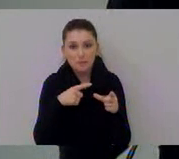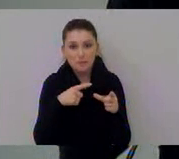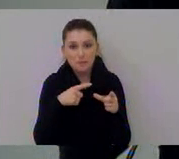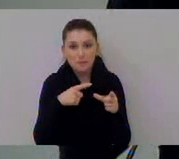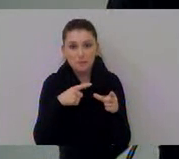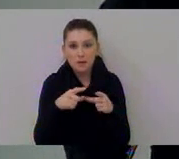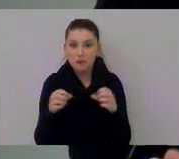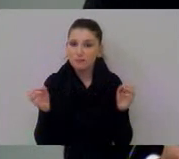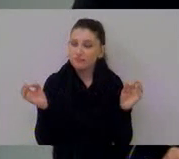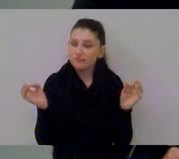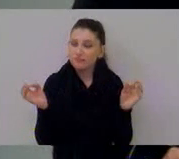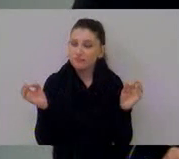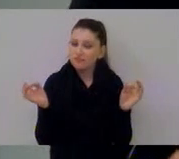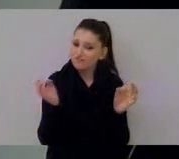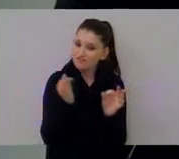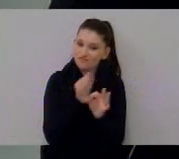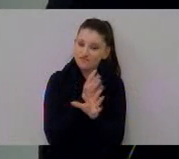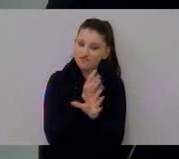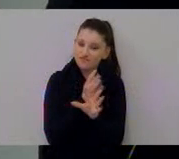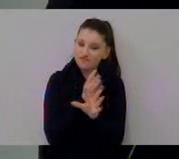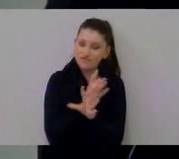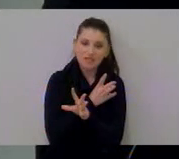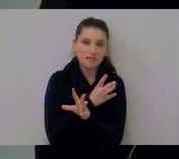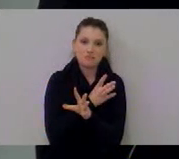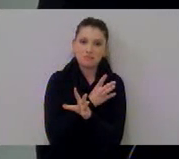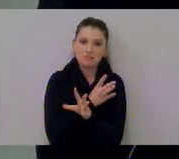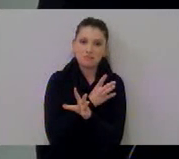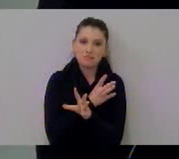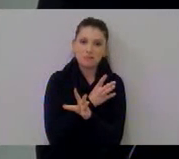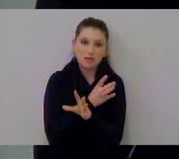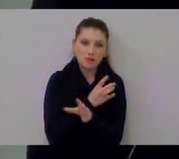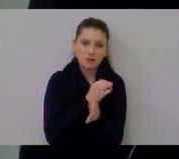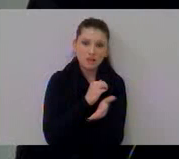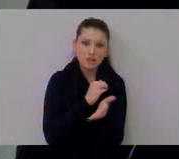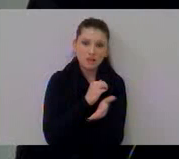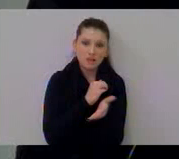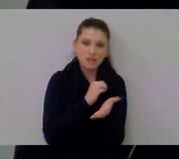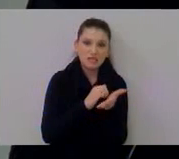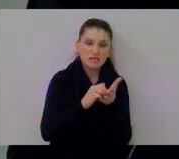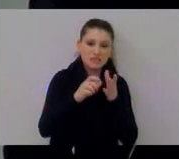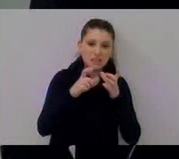regionais. Porque isso aqui é um absurdo. Tem que mandar um ofício